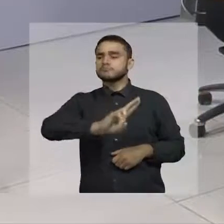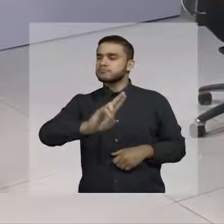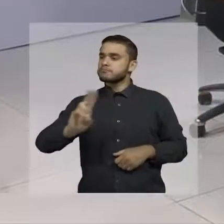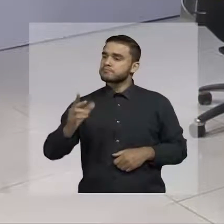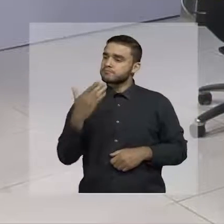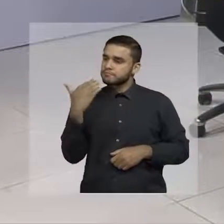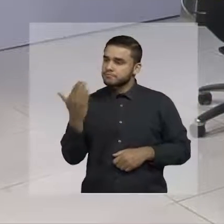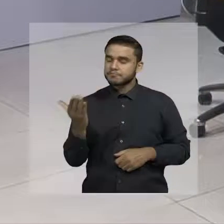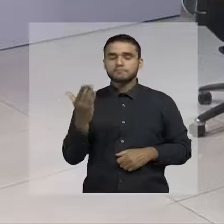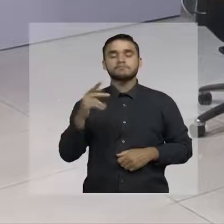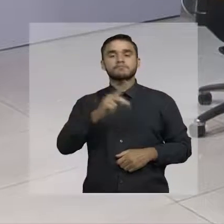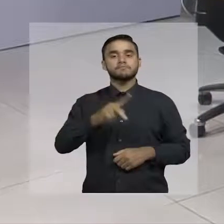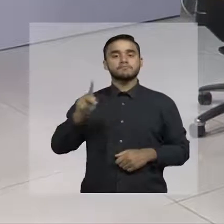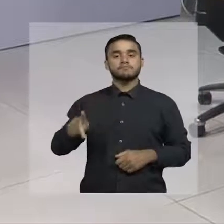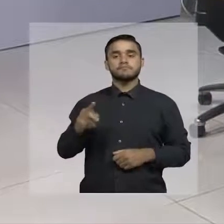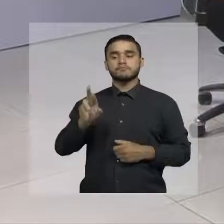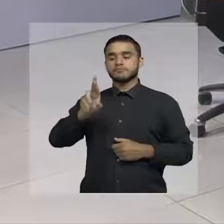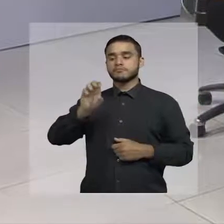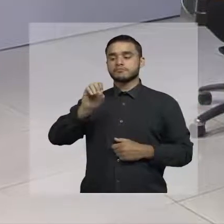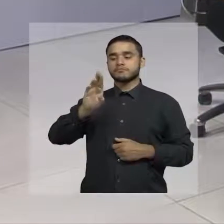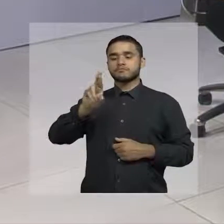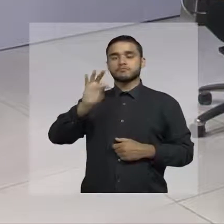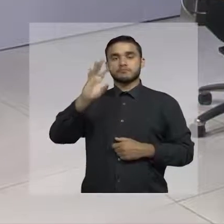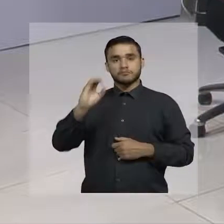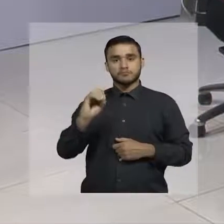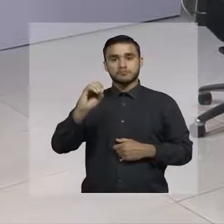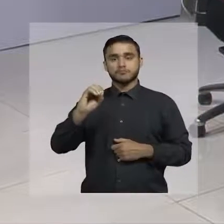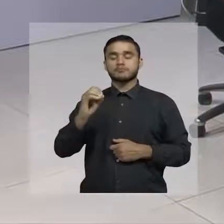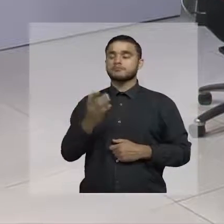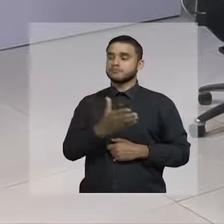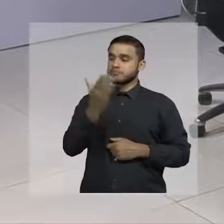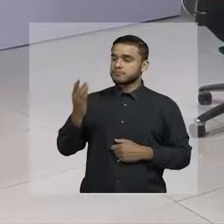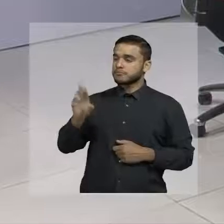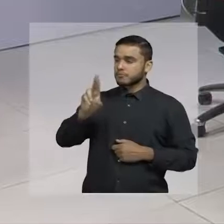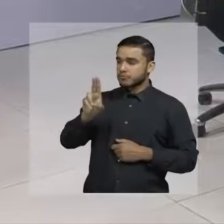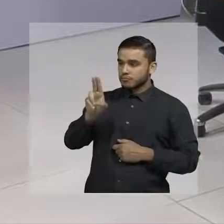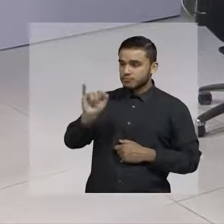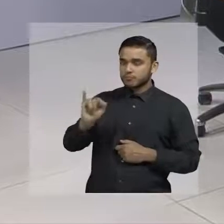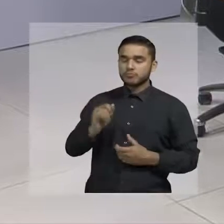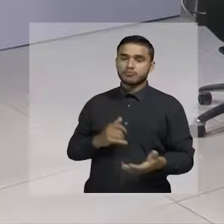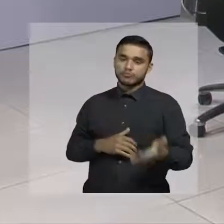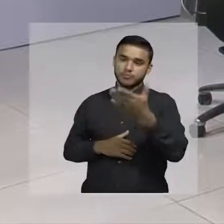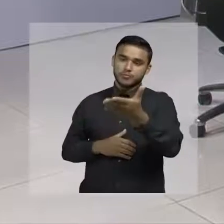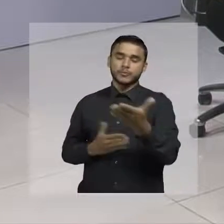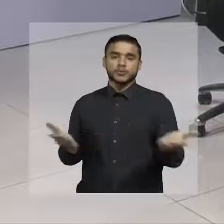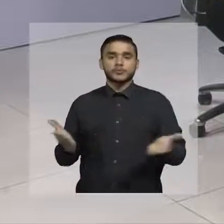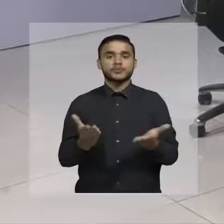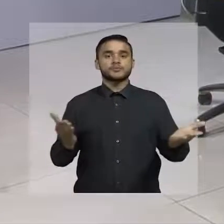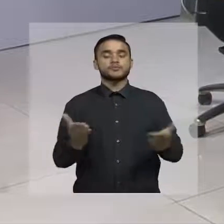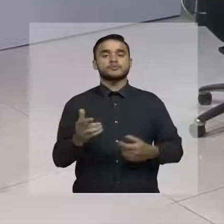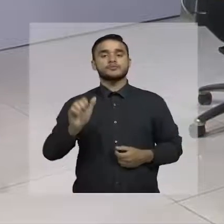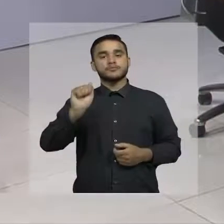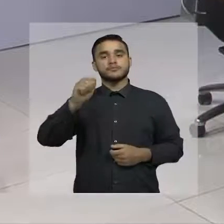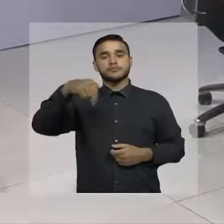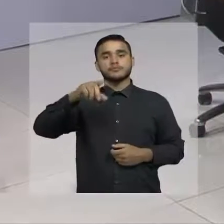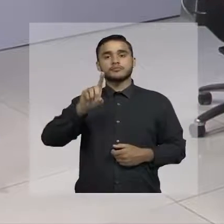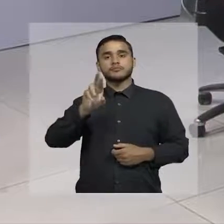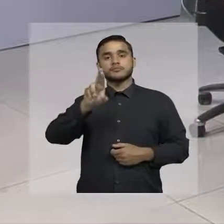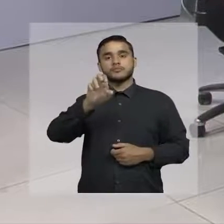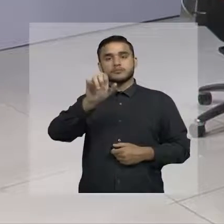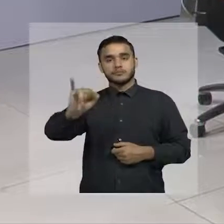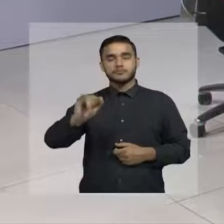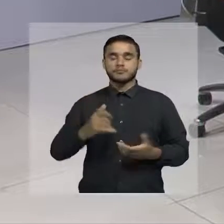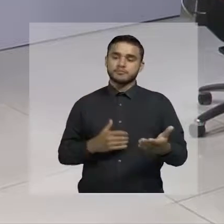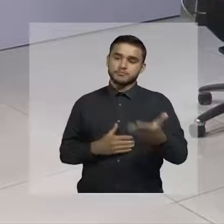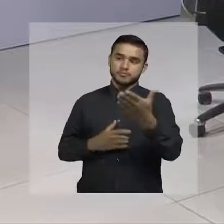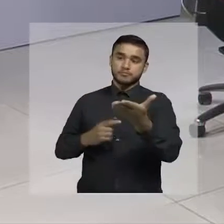nossos colaboradores, os professores Roberto Martins Rodrigues, Rui Martinho Rodrigues e, fazendo a sua estreia, o também professor